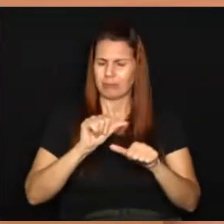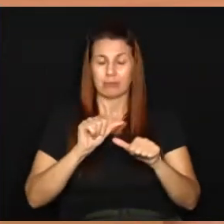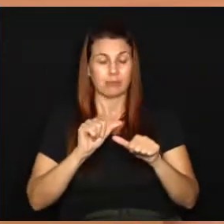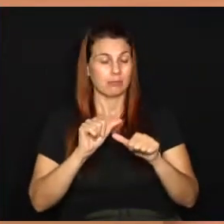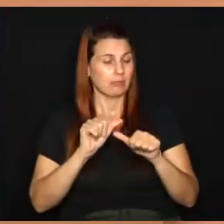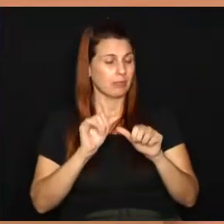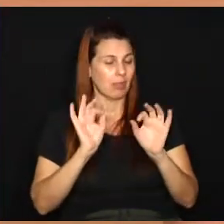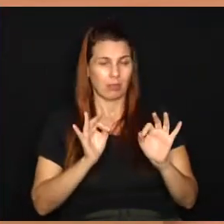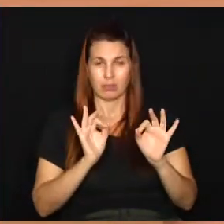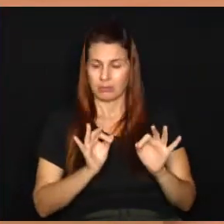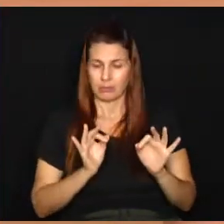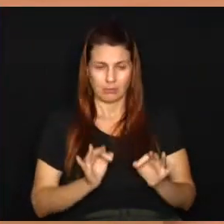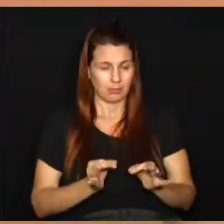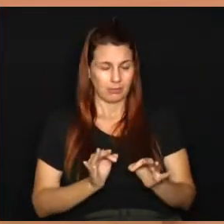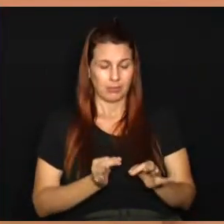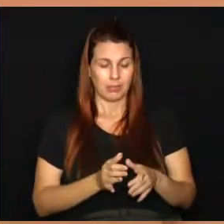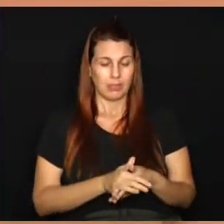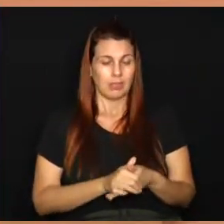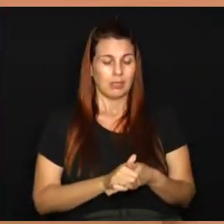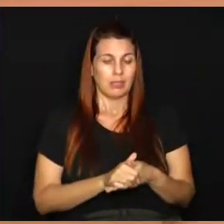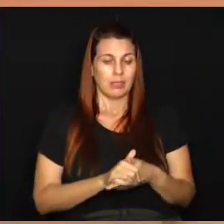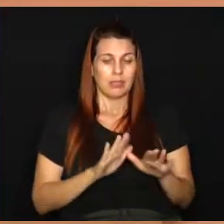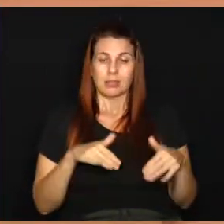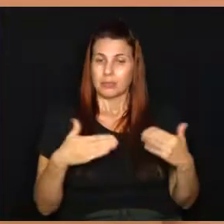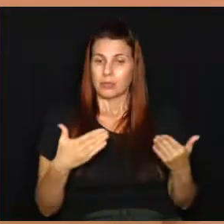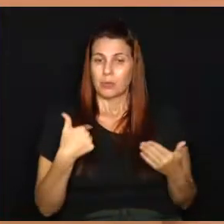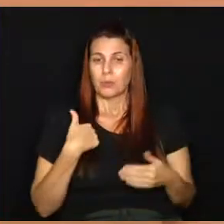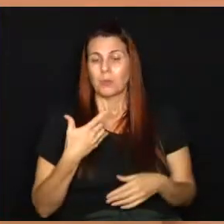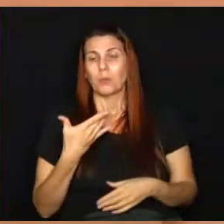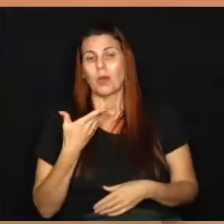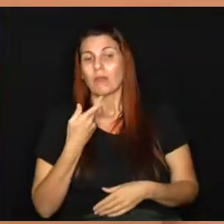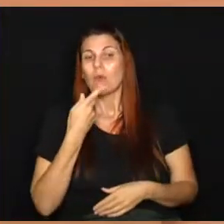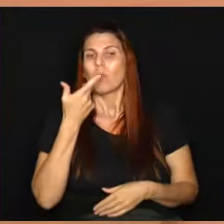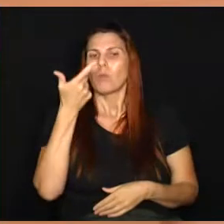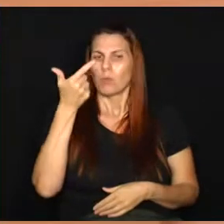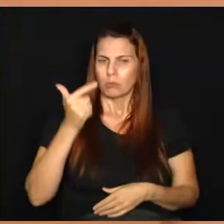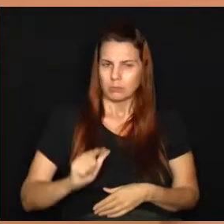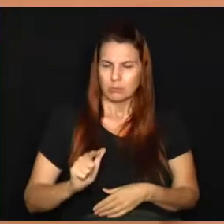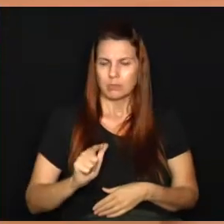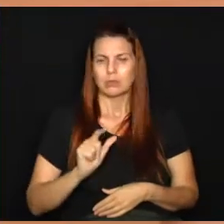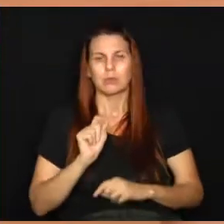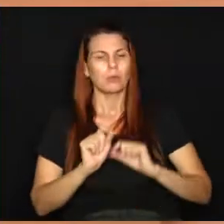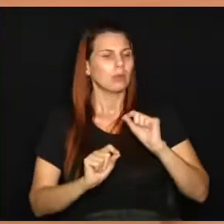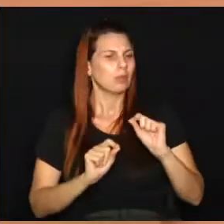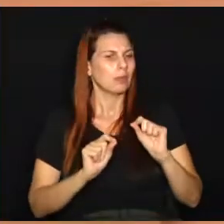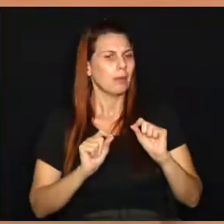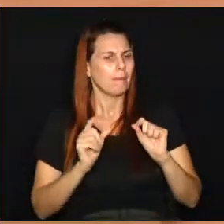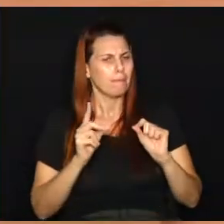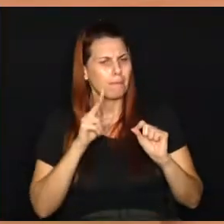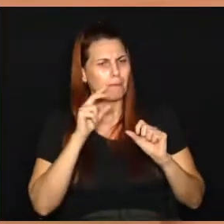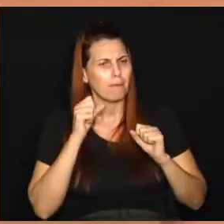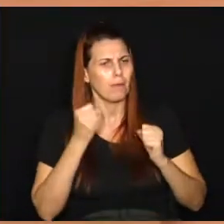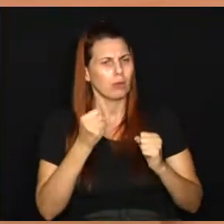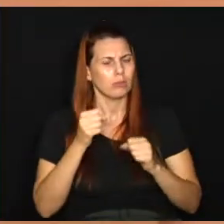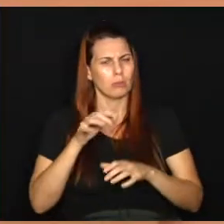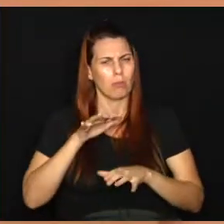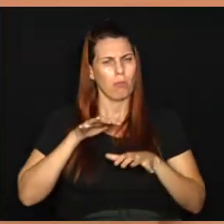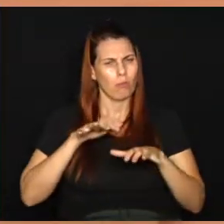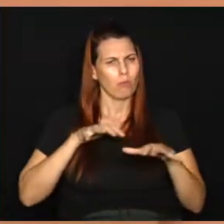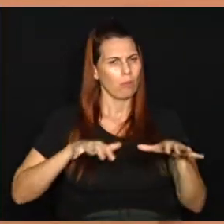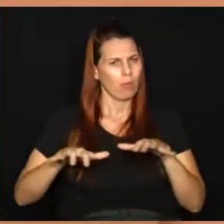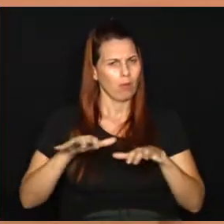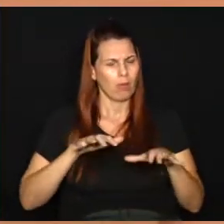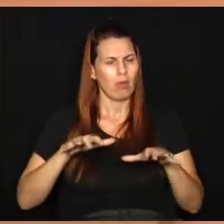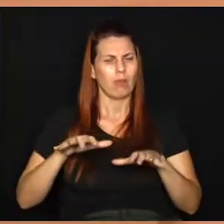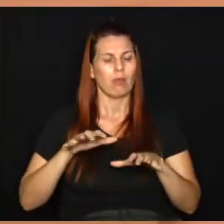muito absurda. Então, assim, eu gostaria de enfatizar uma coisa que é muito forte no nosso movimento. Nós não